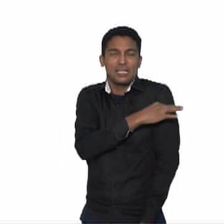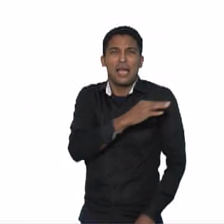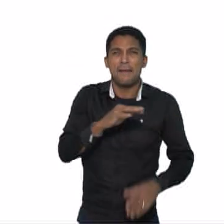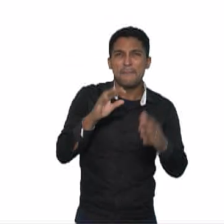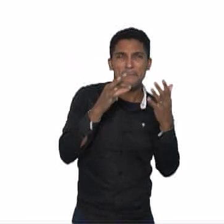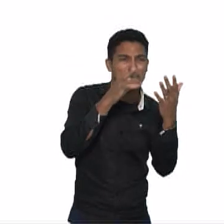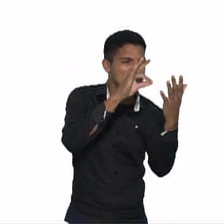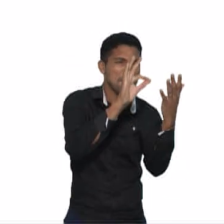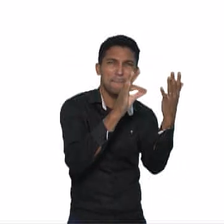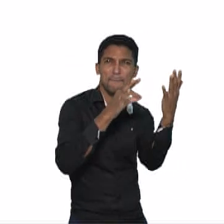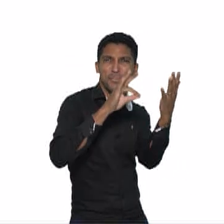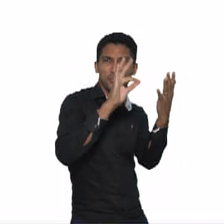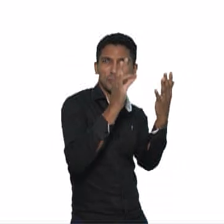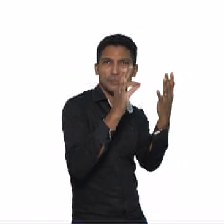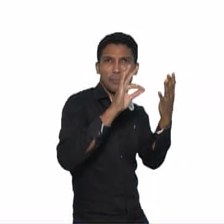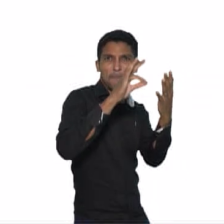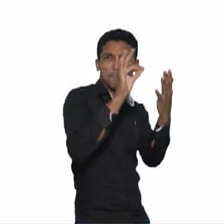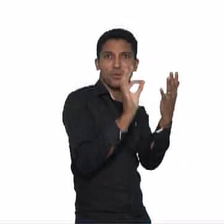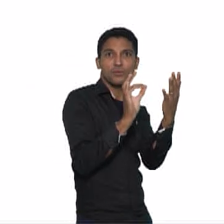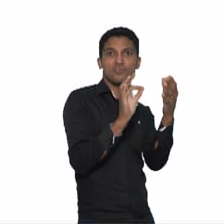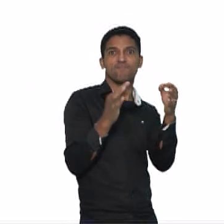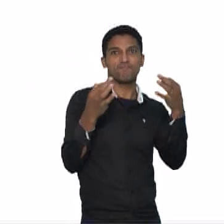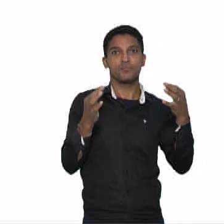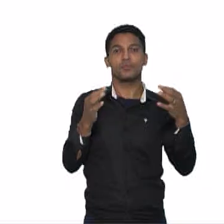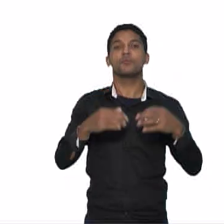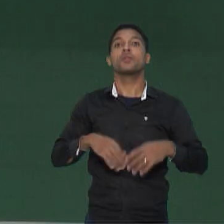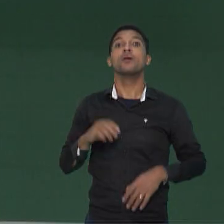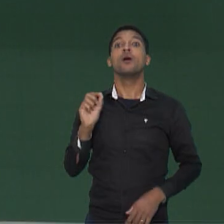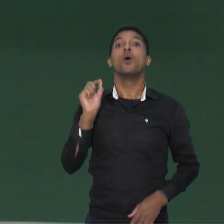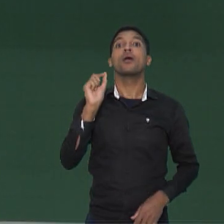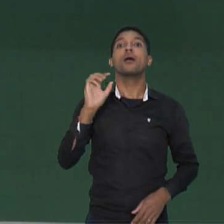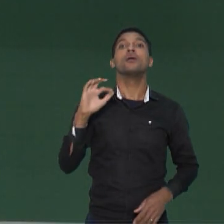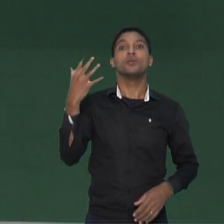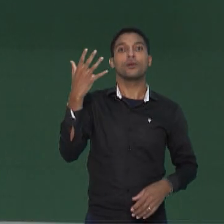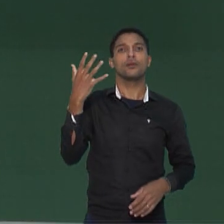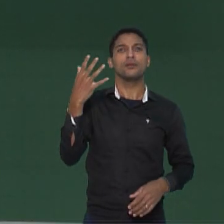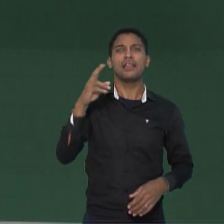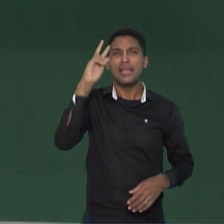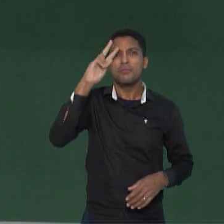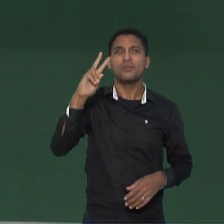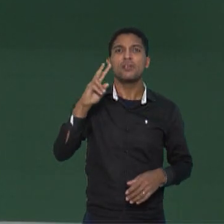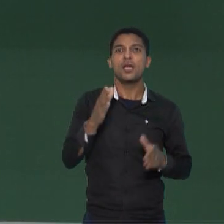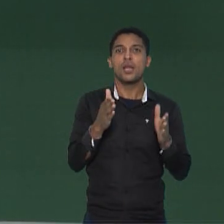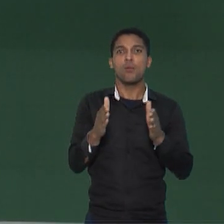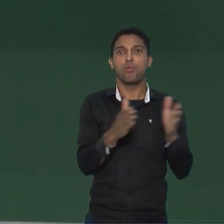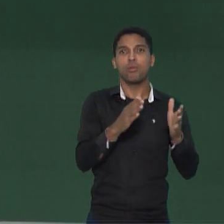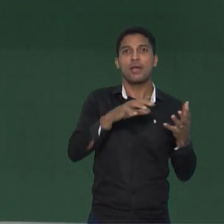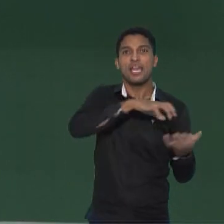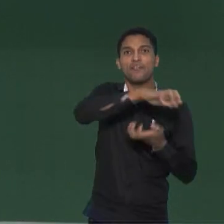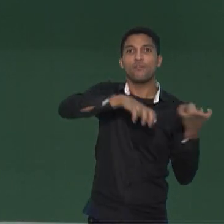artes, principalmente após a Revolução Francesa. O pessoal que gosta de estudar história,